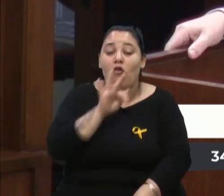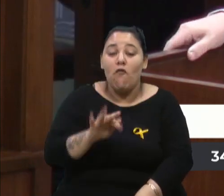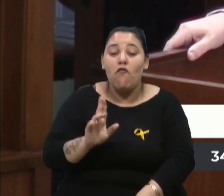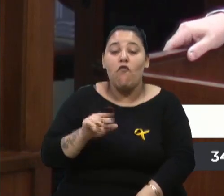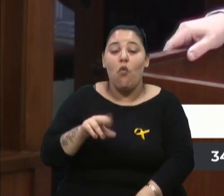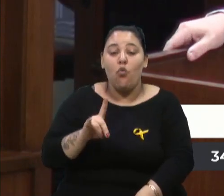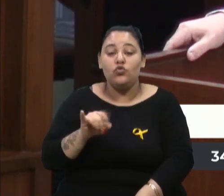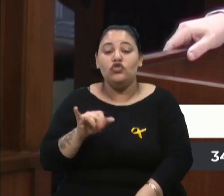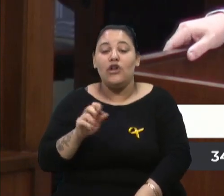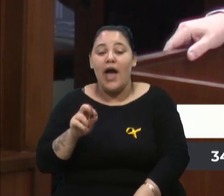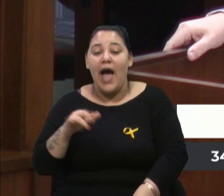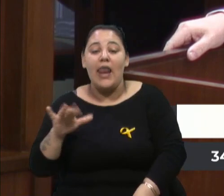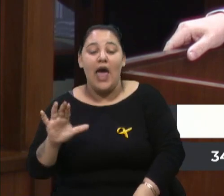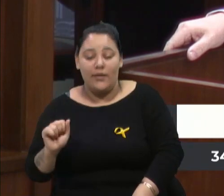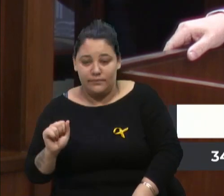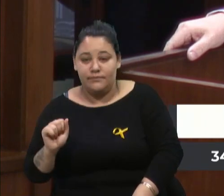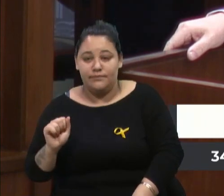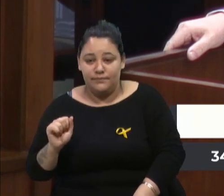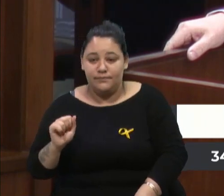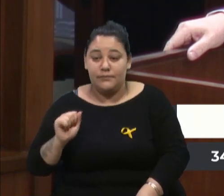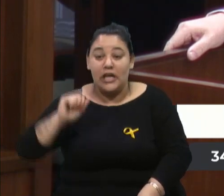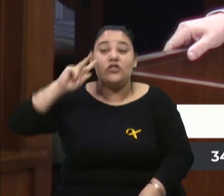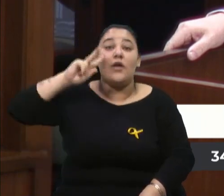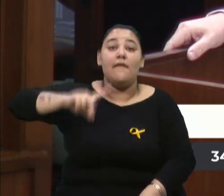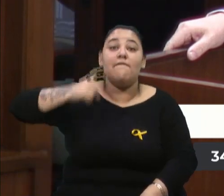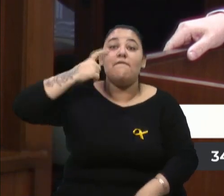vendo, vamos dizer, a luta